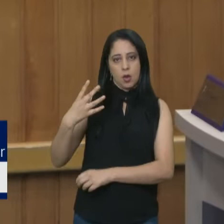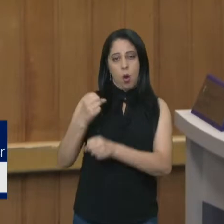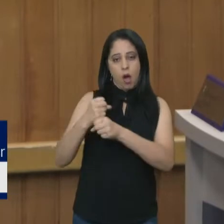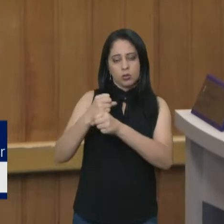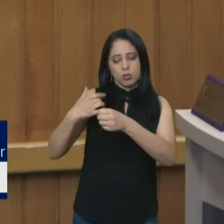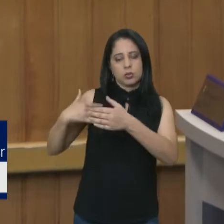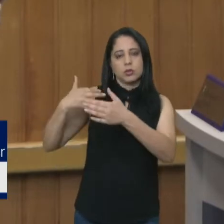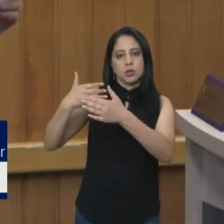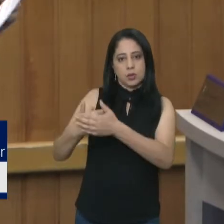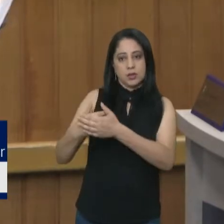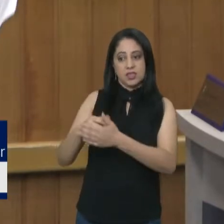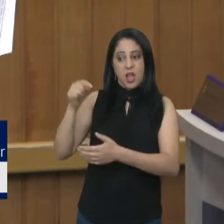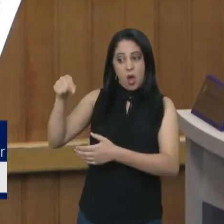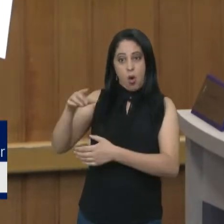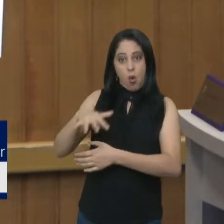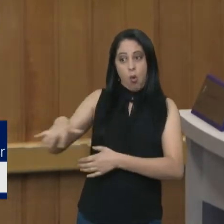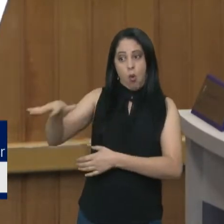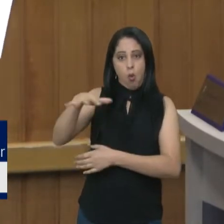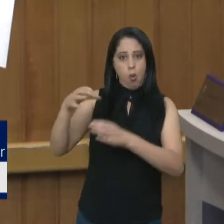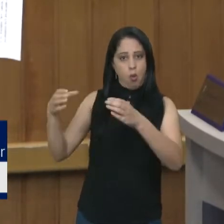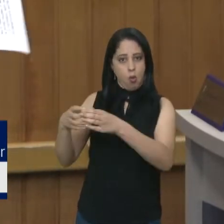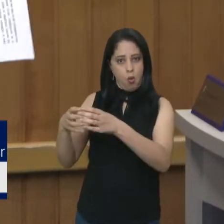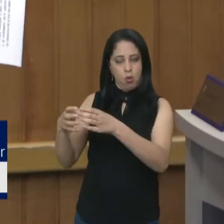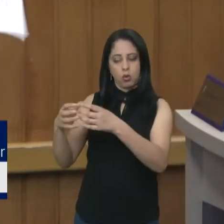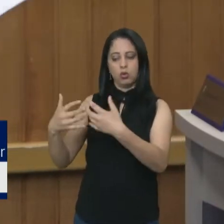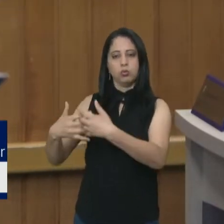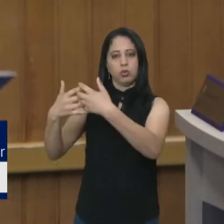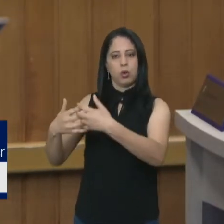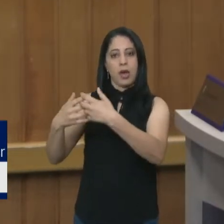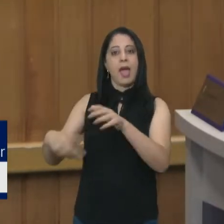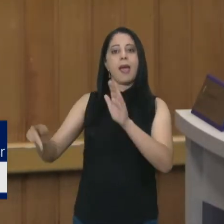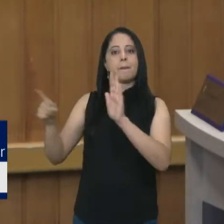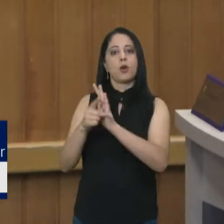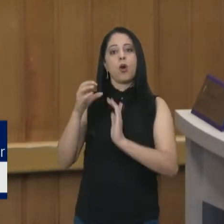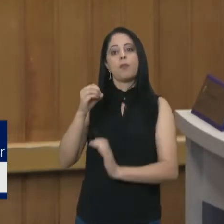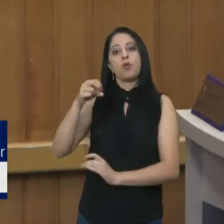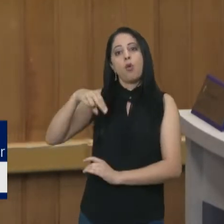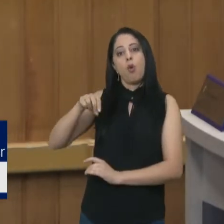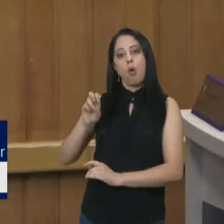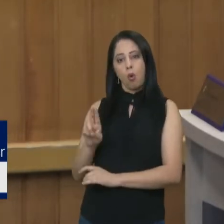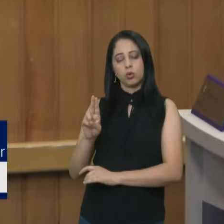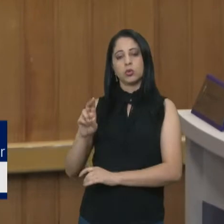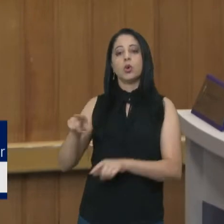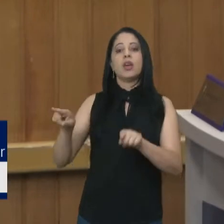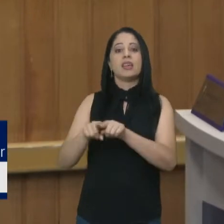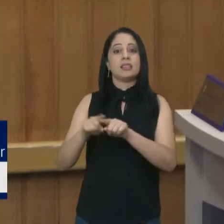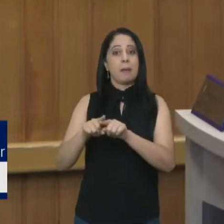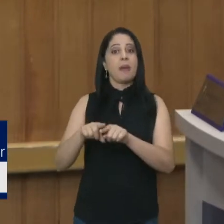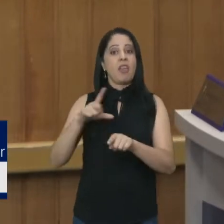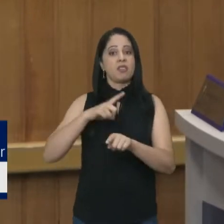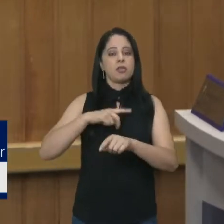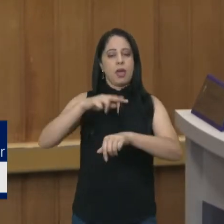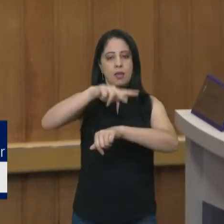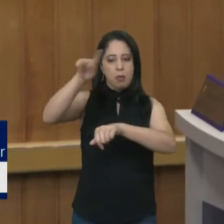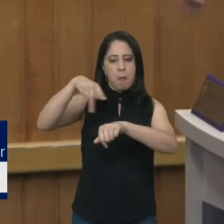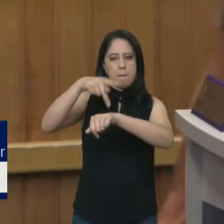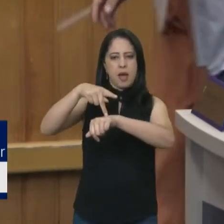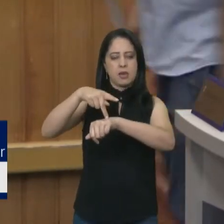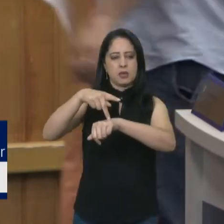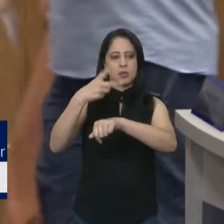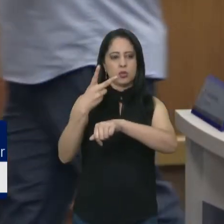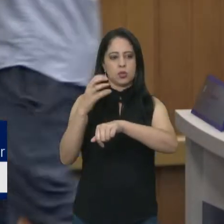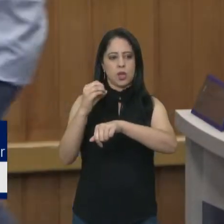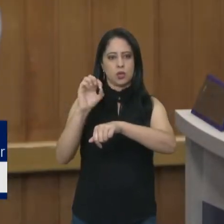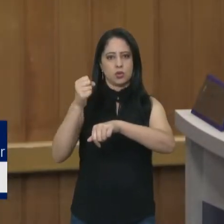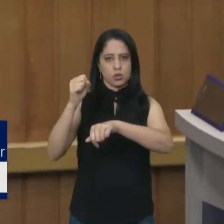parte das Nações Unidas. Hoje o Rotary está presente em 208 países, contando com mais de 1 milhão e